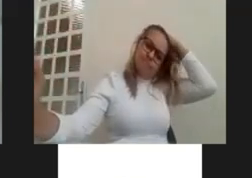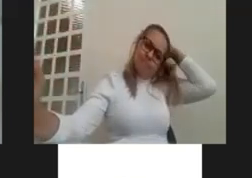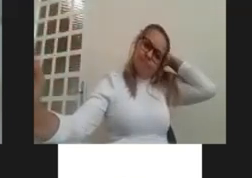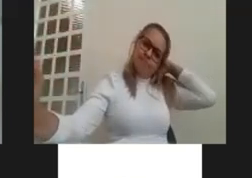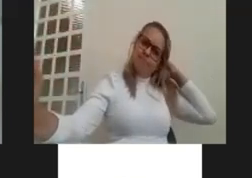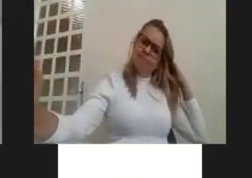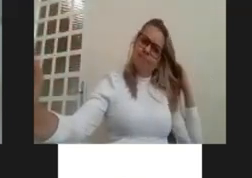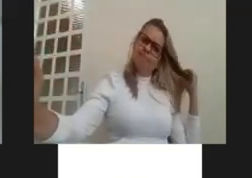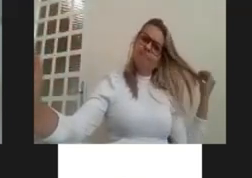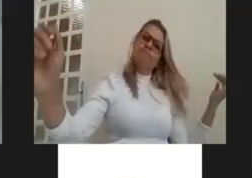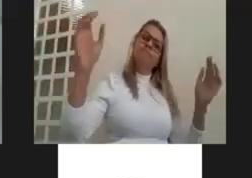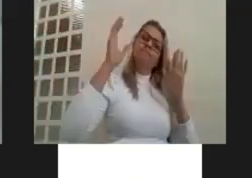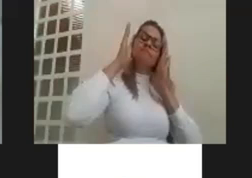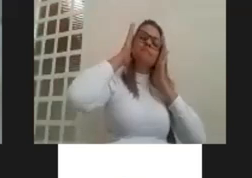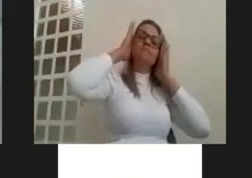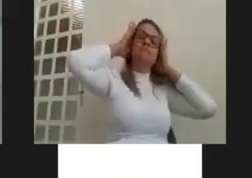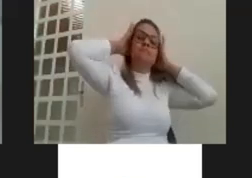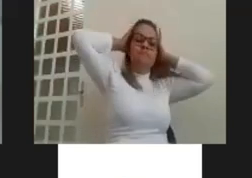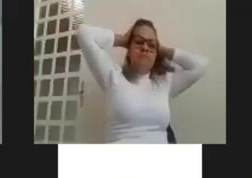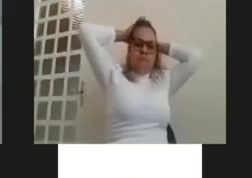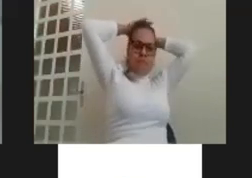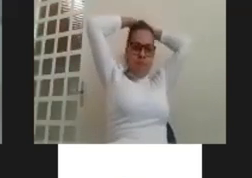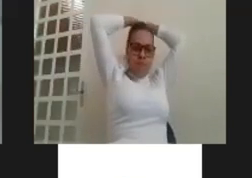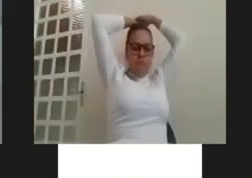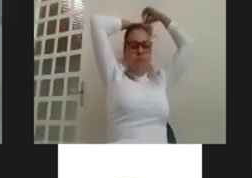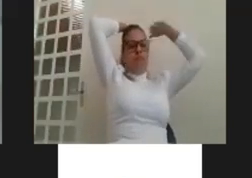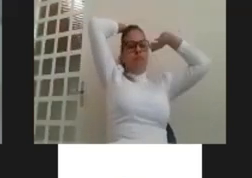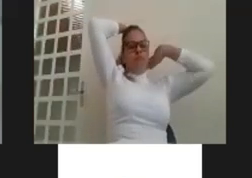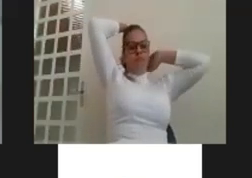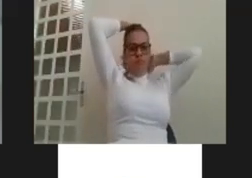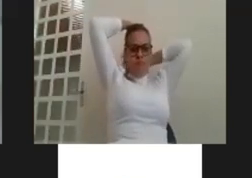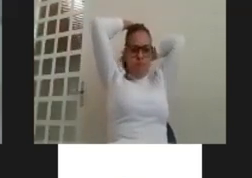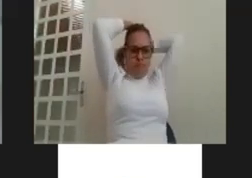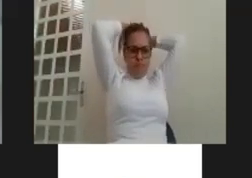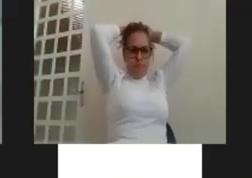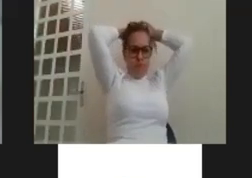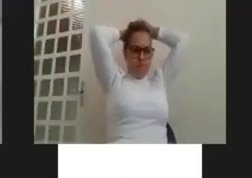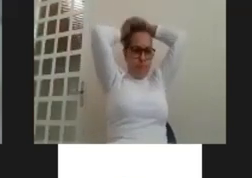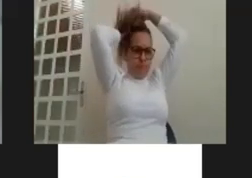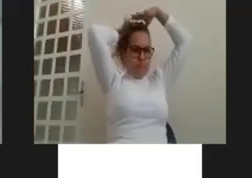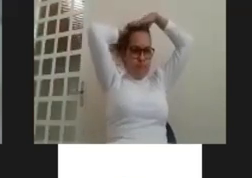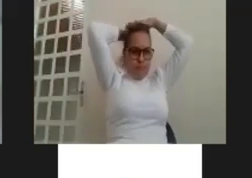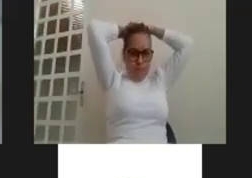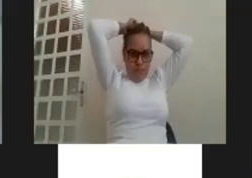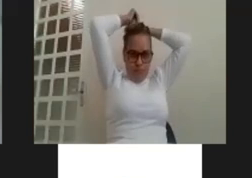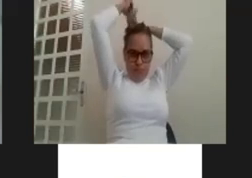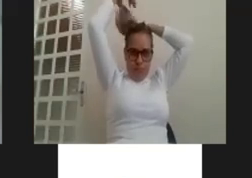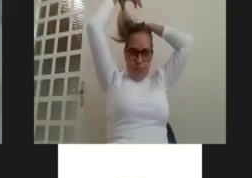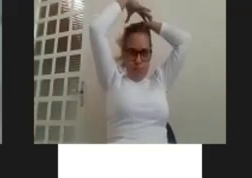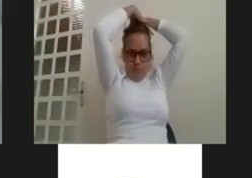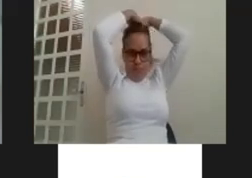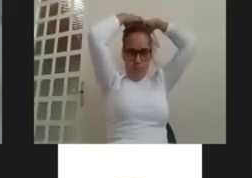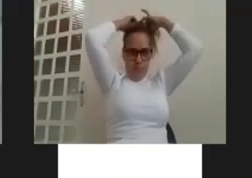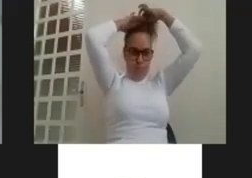Eu sou o mais velho da família, tanto dos primos, né? Tem uma família grande com os primos... Agora são